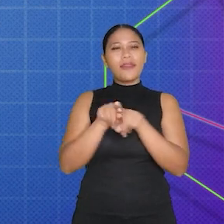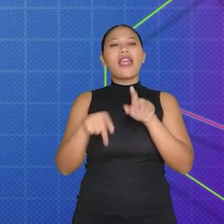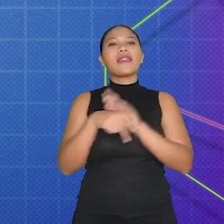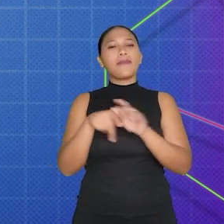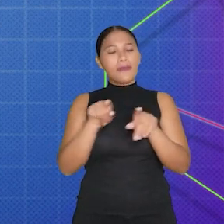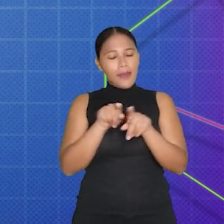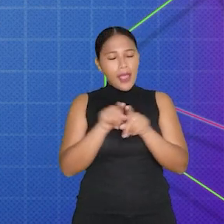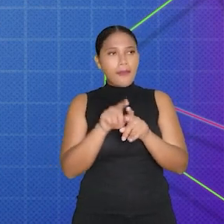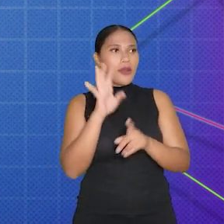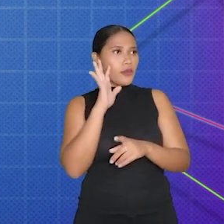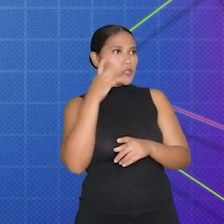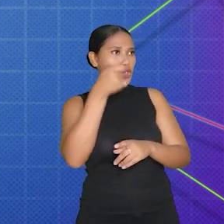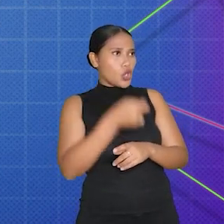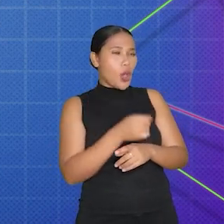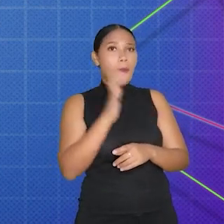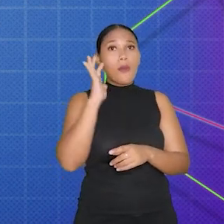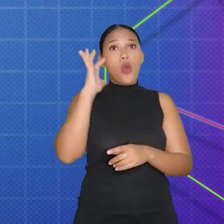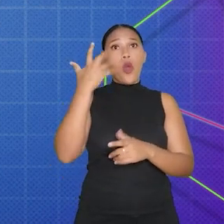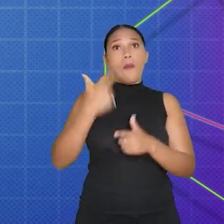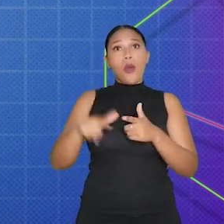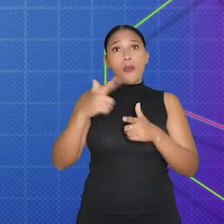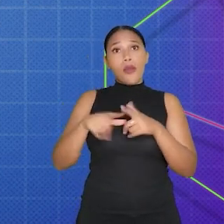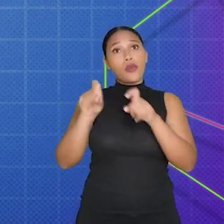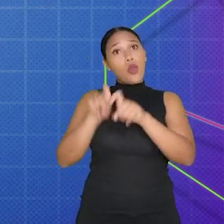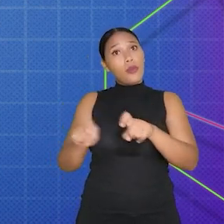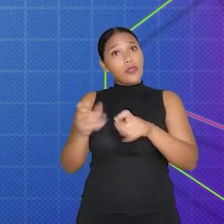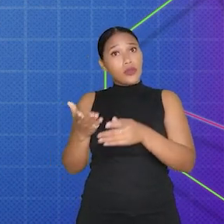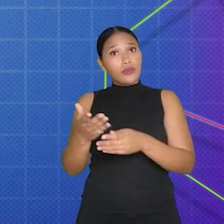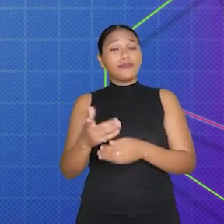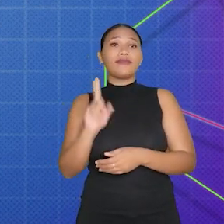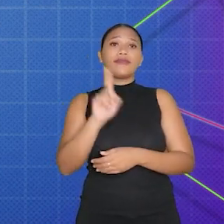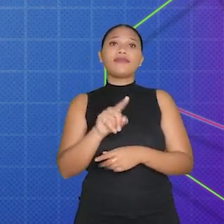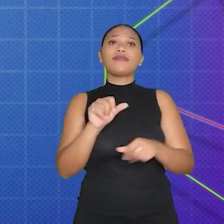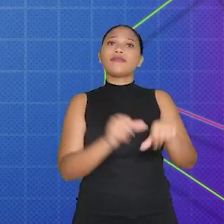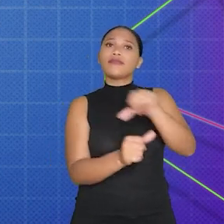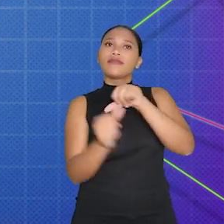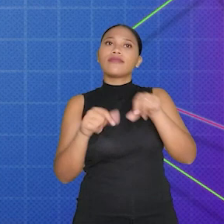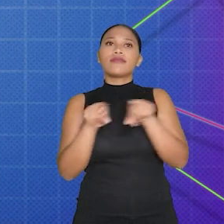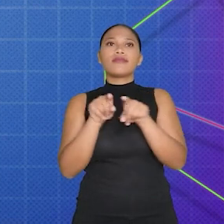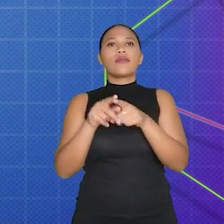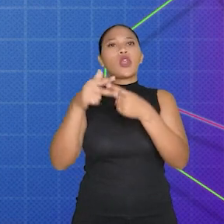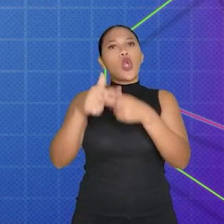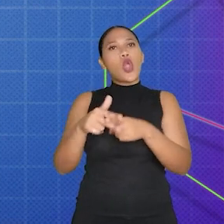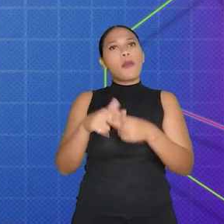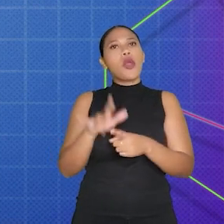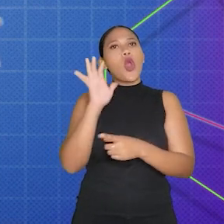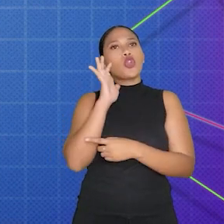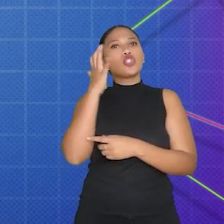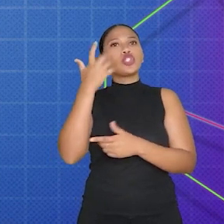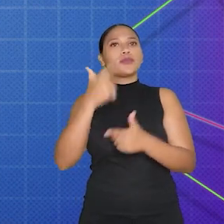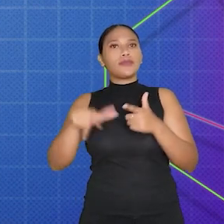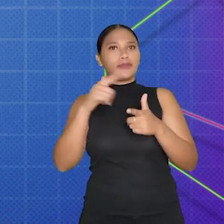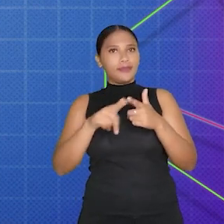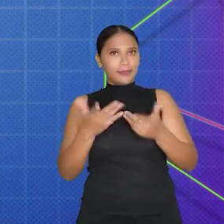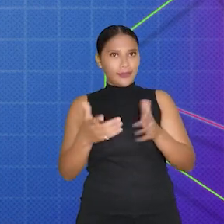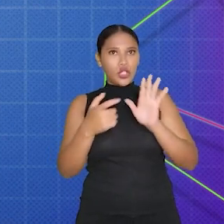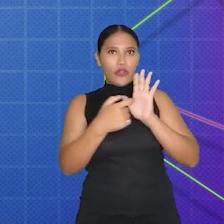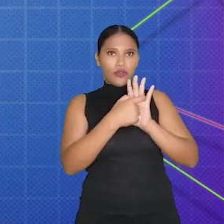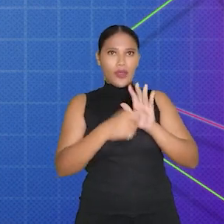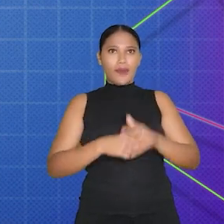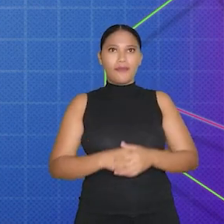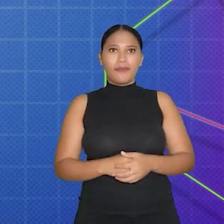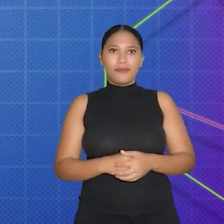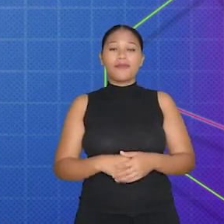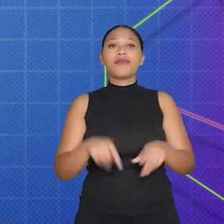administrador pode executar ferramentas de diagnóstico e solução de problemas em um computador, bem como modificar configurações para corrigir problemas